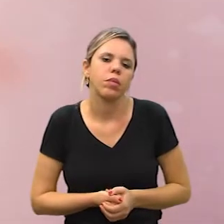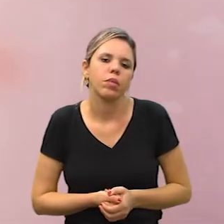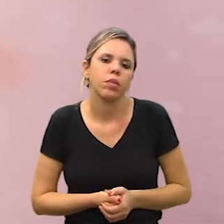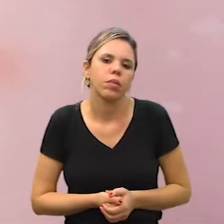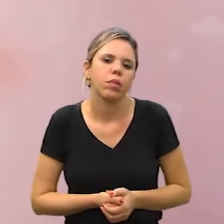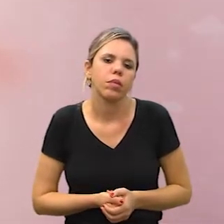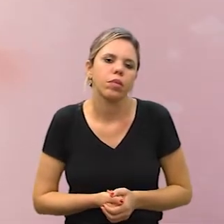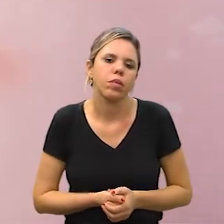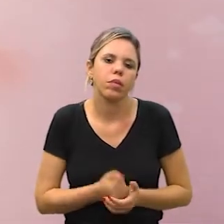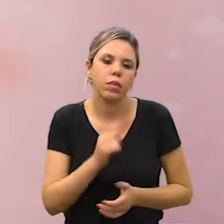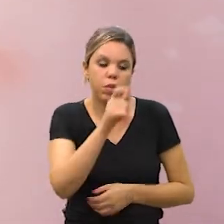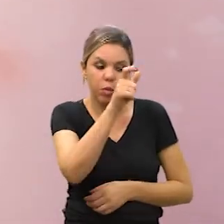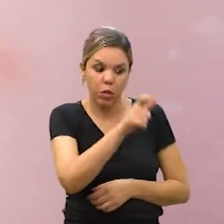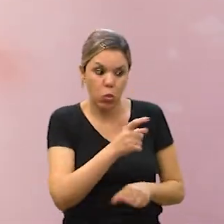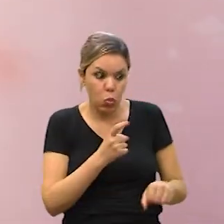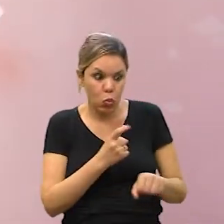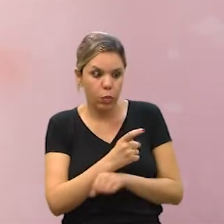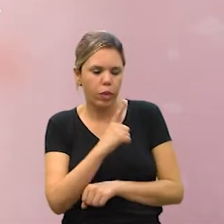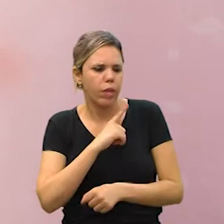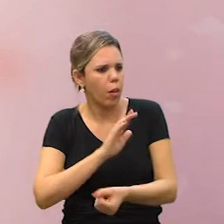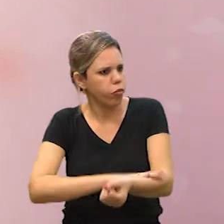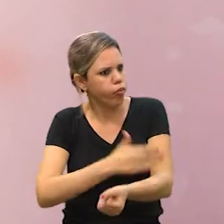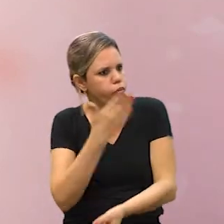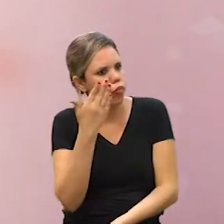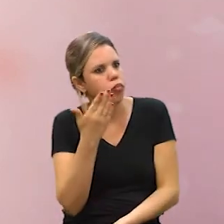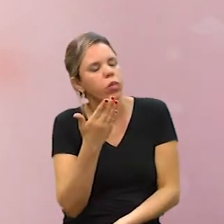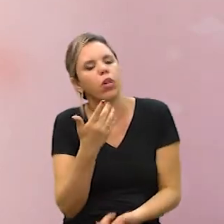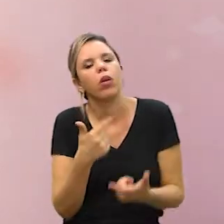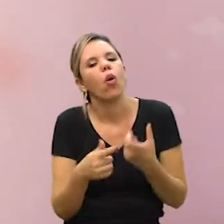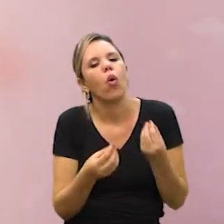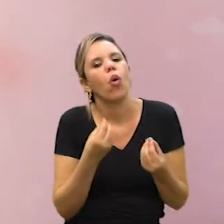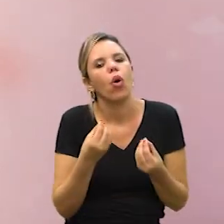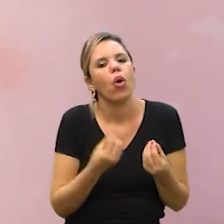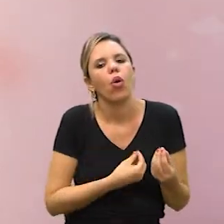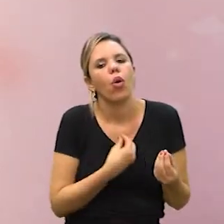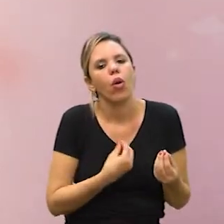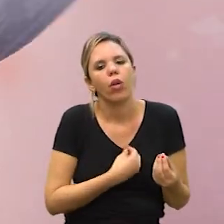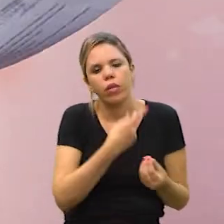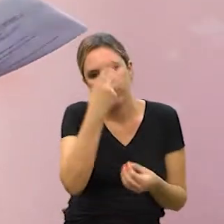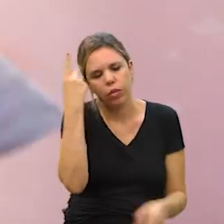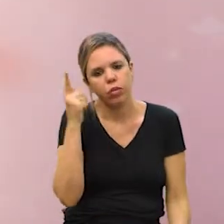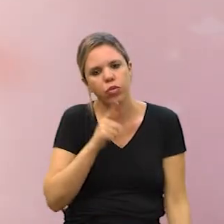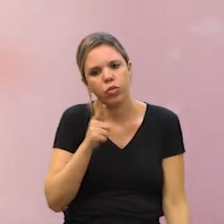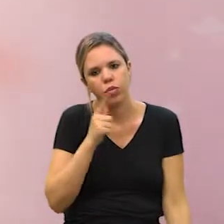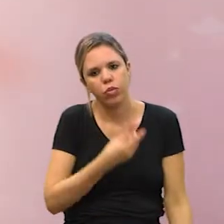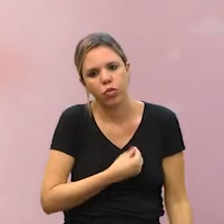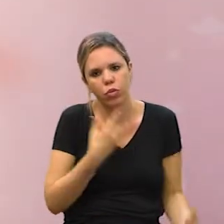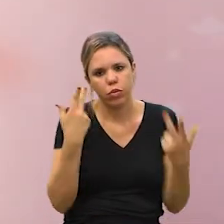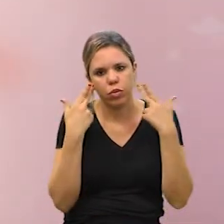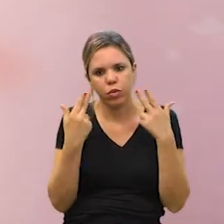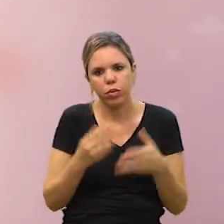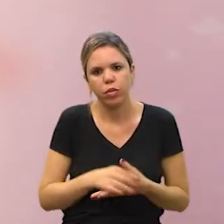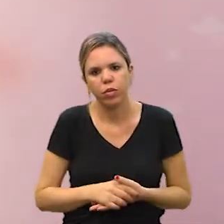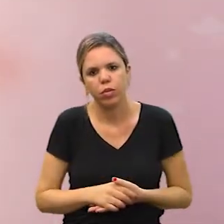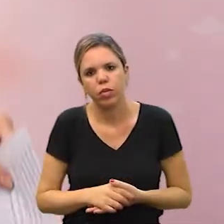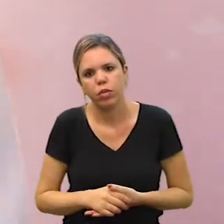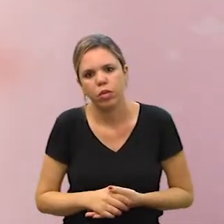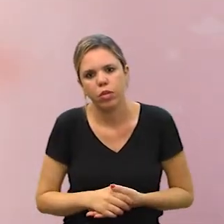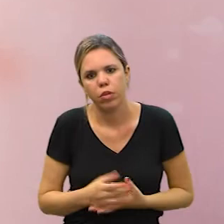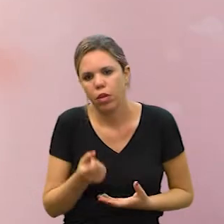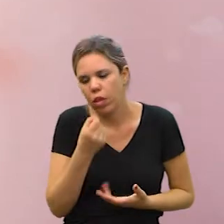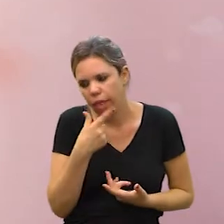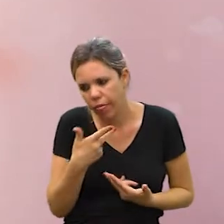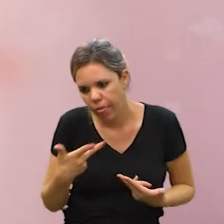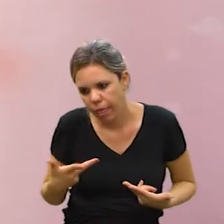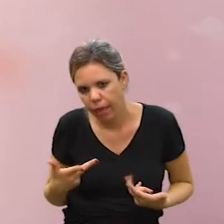e Doutora pessoa que descobriu que tem a hipertensão arterial como que é a vida dela ela consegue ter uma vida normal já